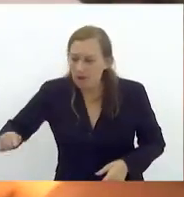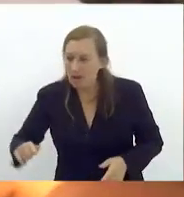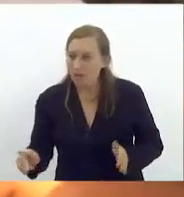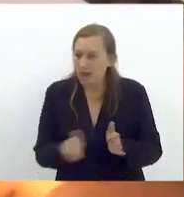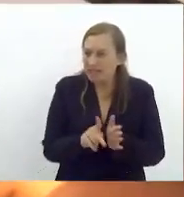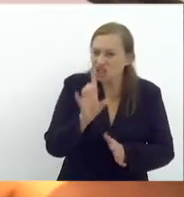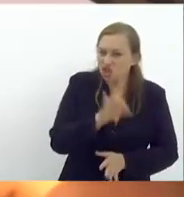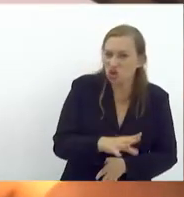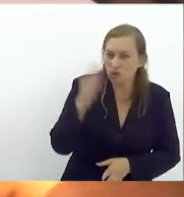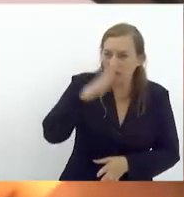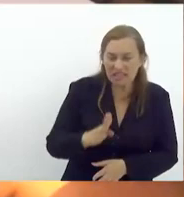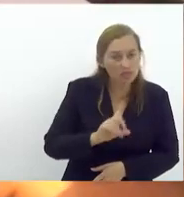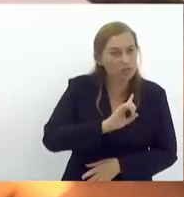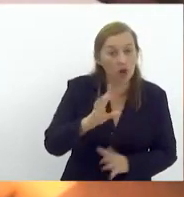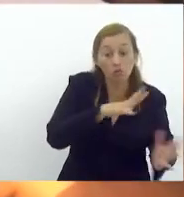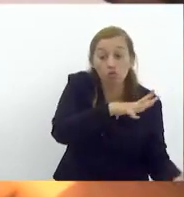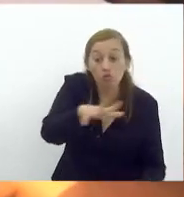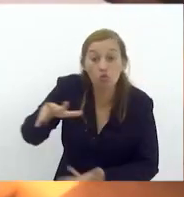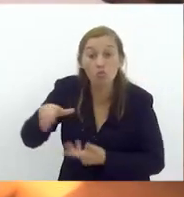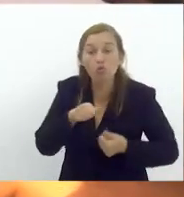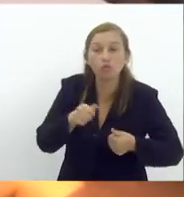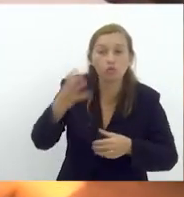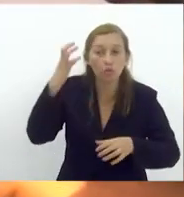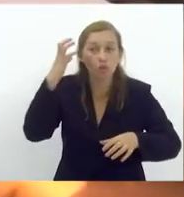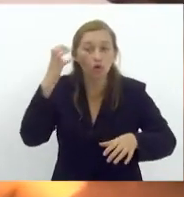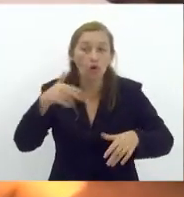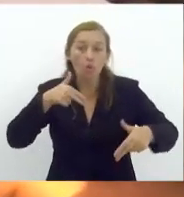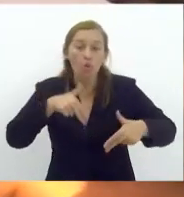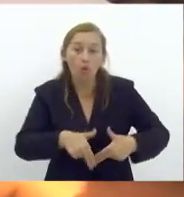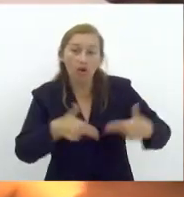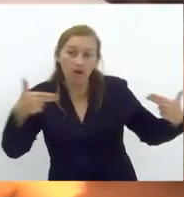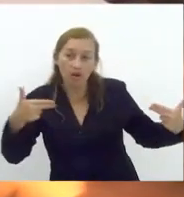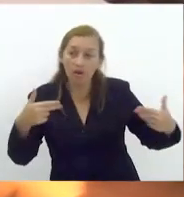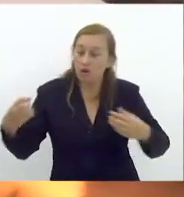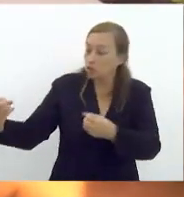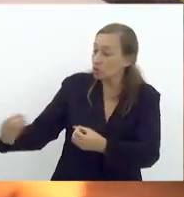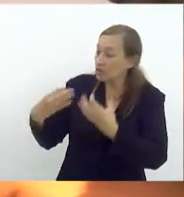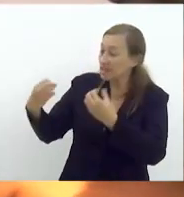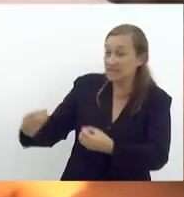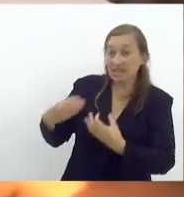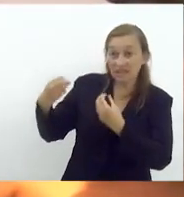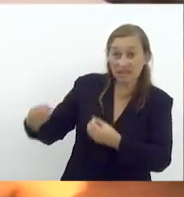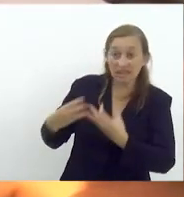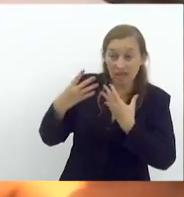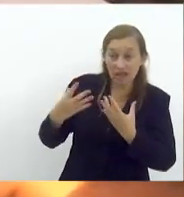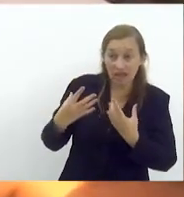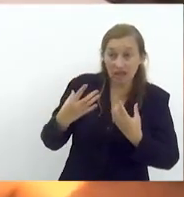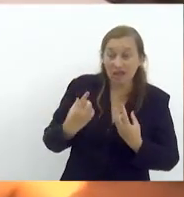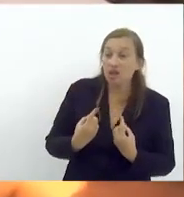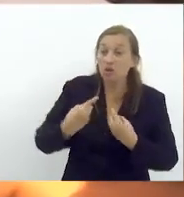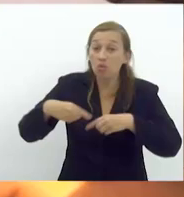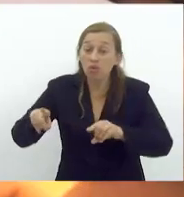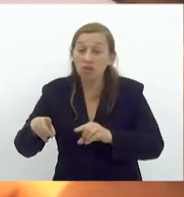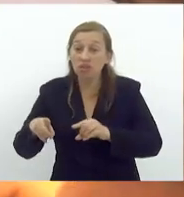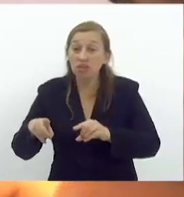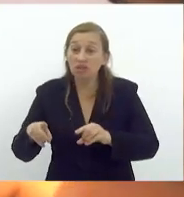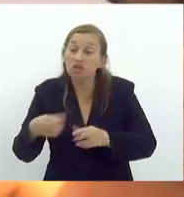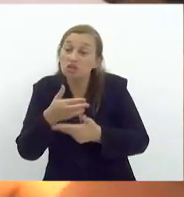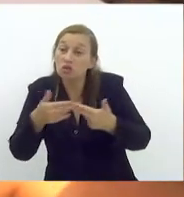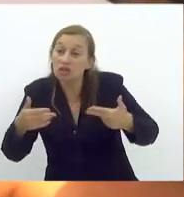isso é no mundo porque o Hip Hop É uma ferramenta para nos ensinar a combater essa mazela que tá aí ó